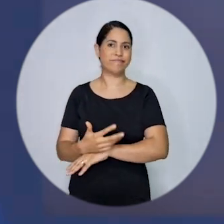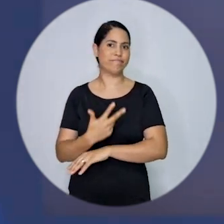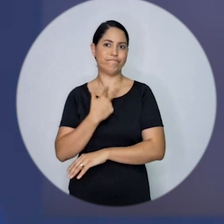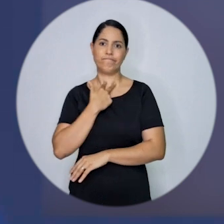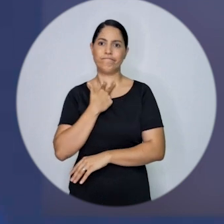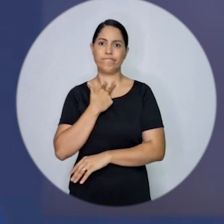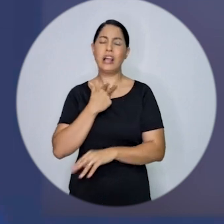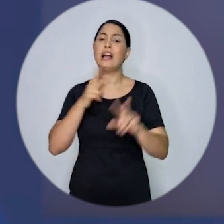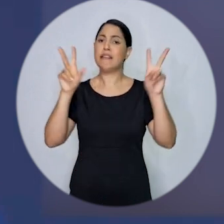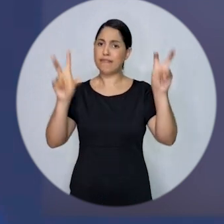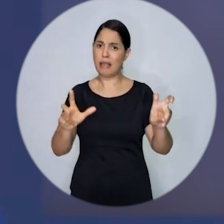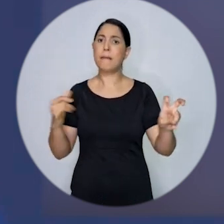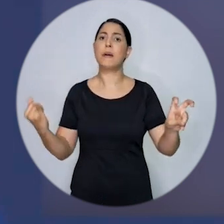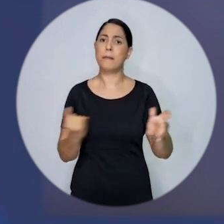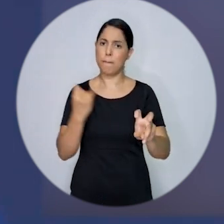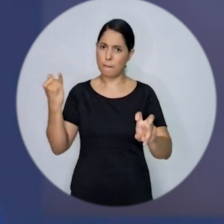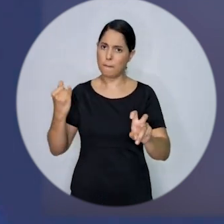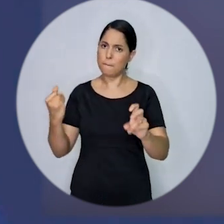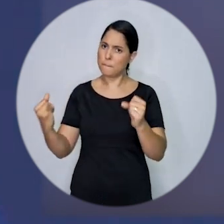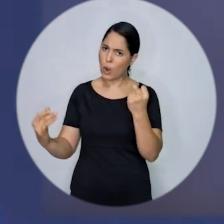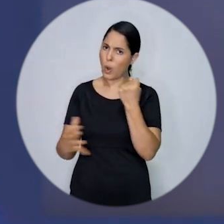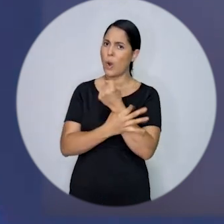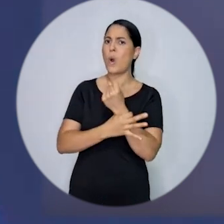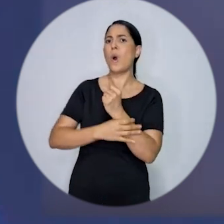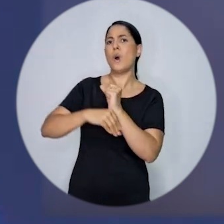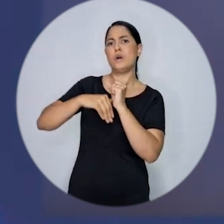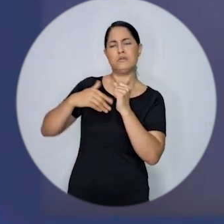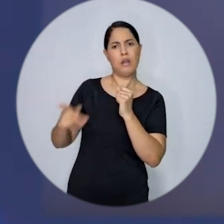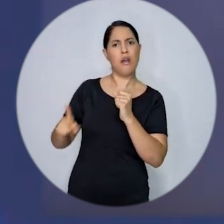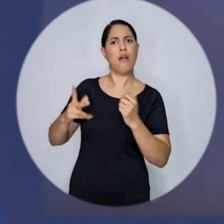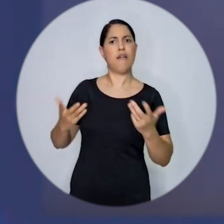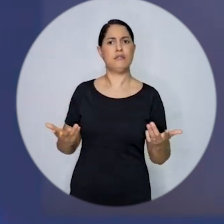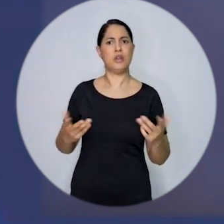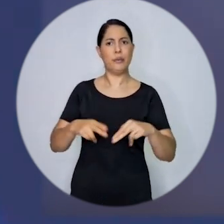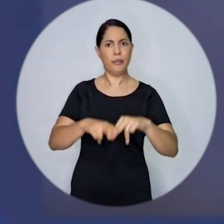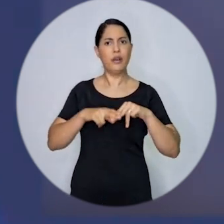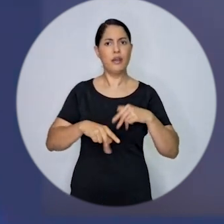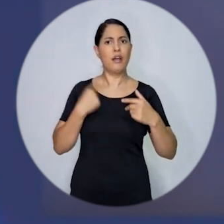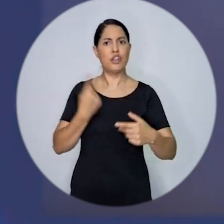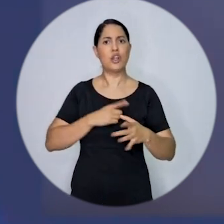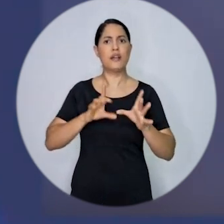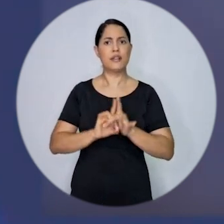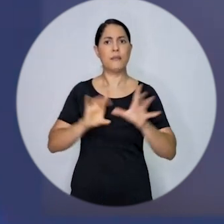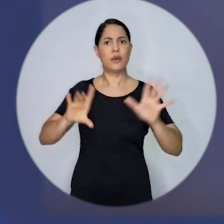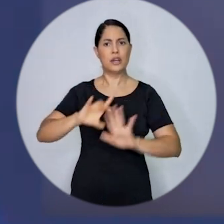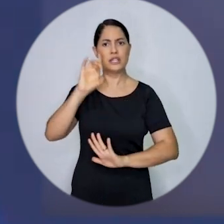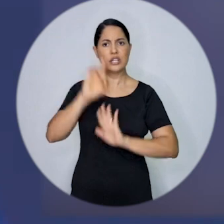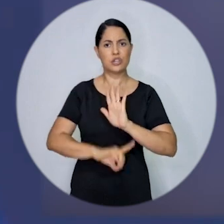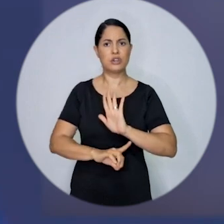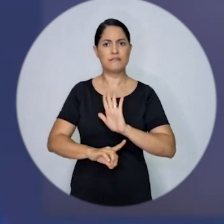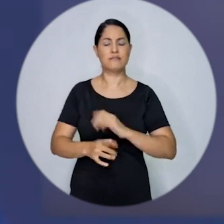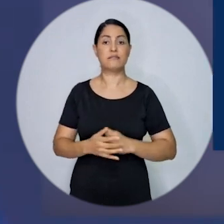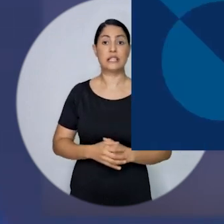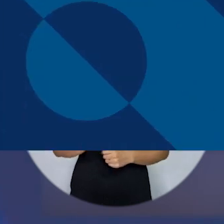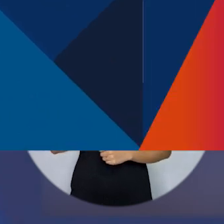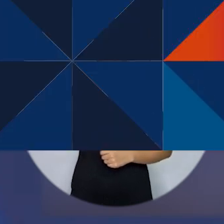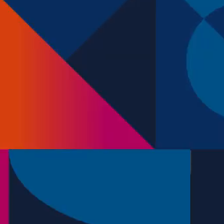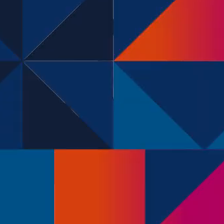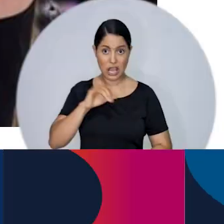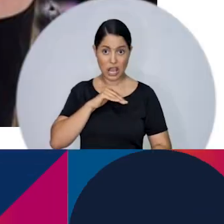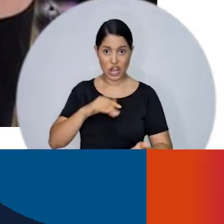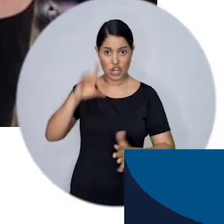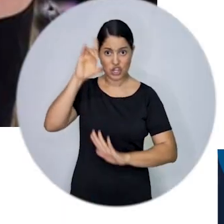é uma pauta necessária para toda a classe. Nossa luta é para proteger essa inexorável coluna de sustentação do Estado Democrático de